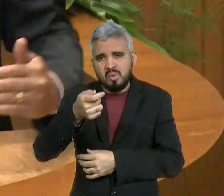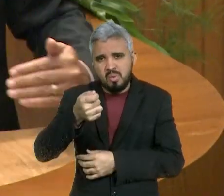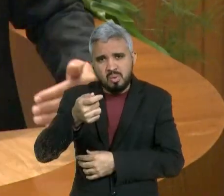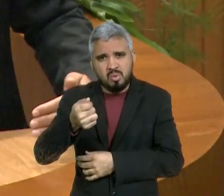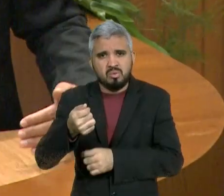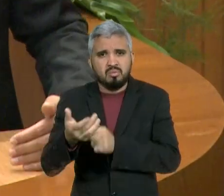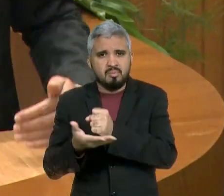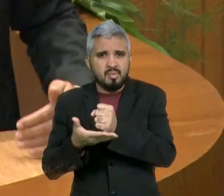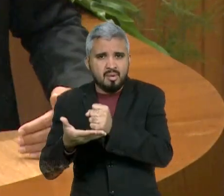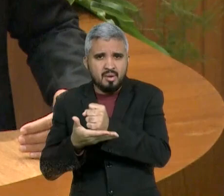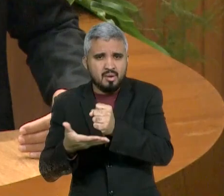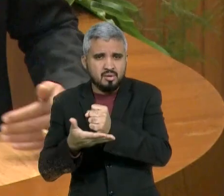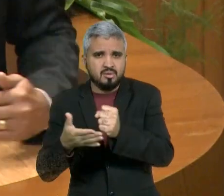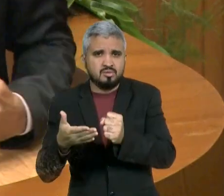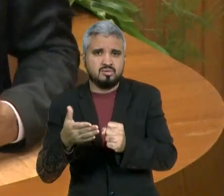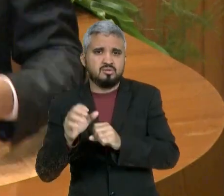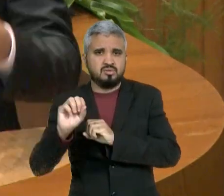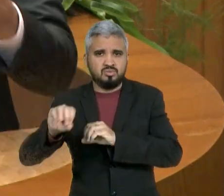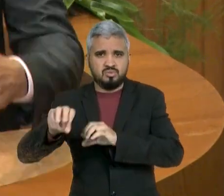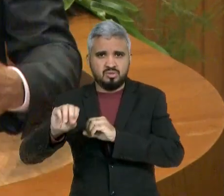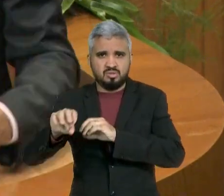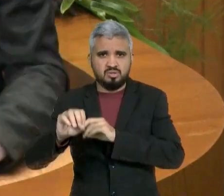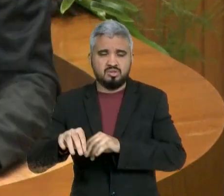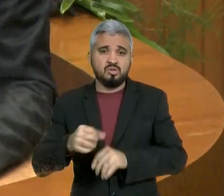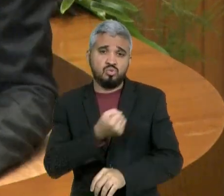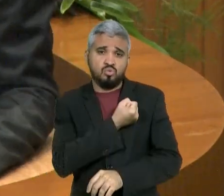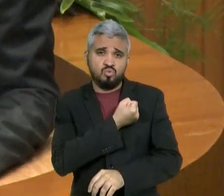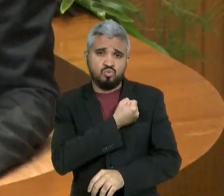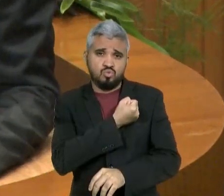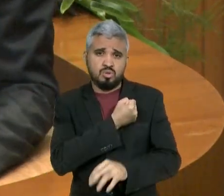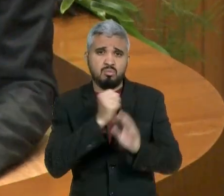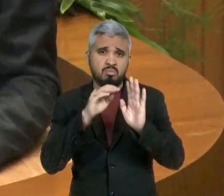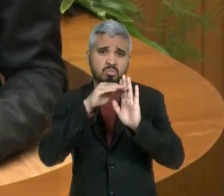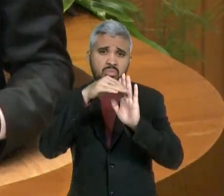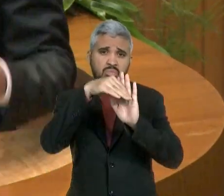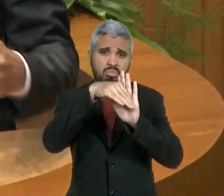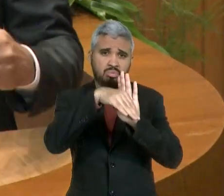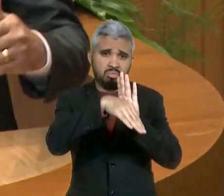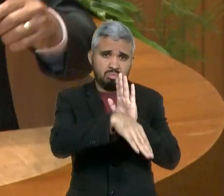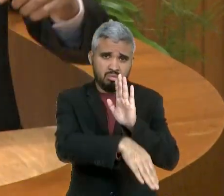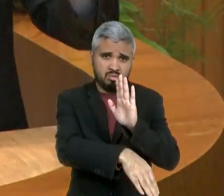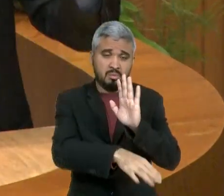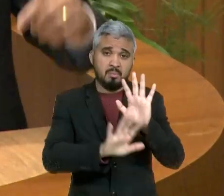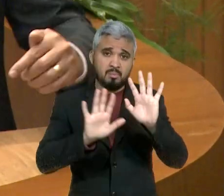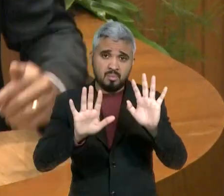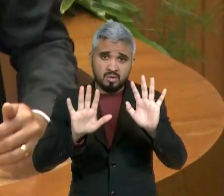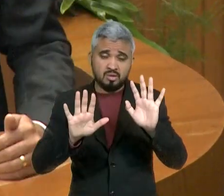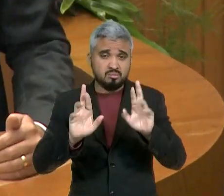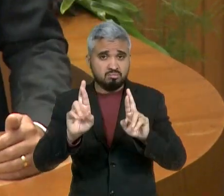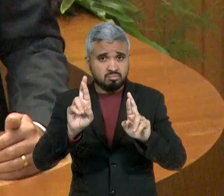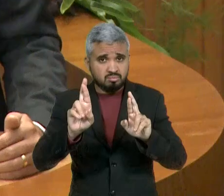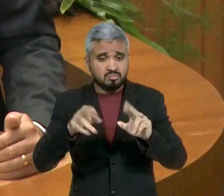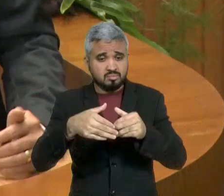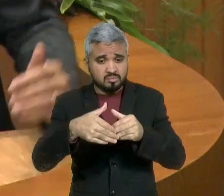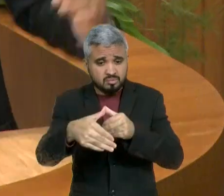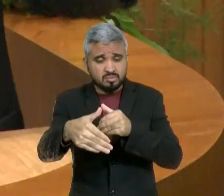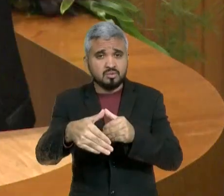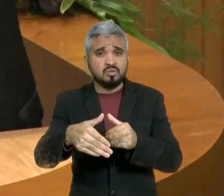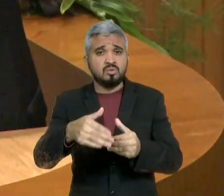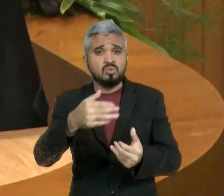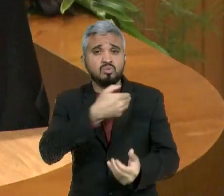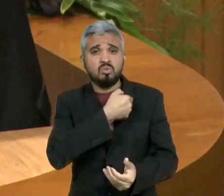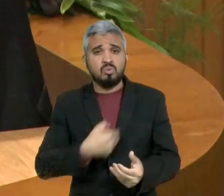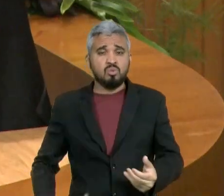números tiveram uma regressão. E na perspectiva agora de um novo governo comprometido com a